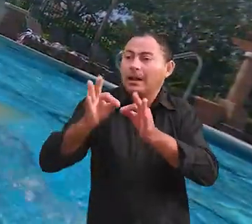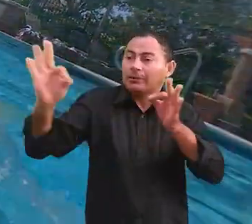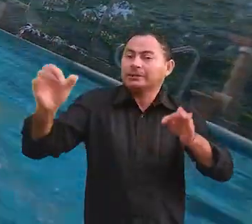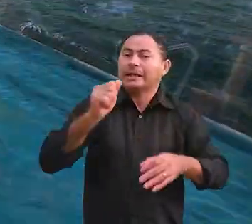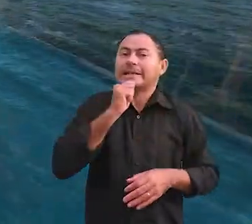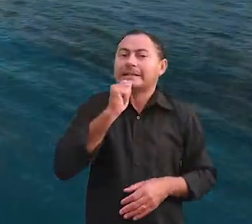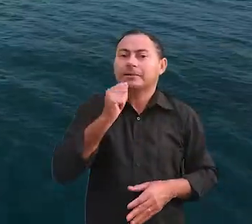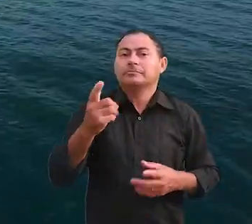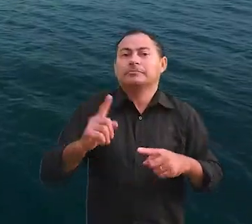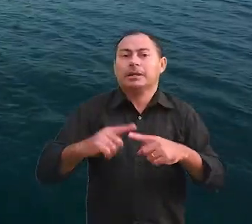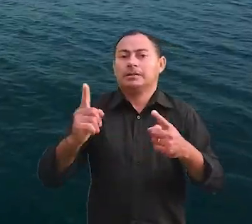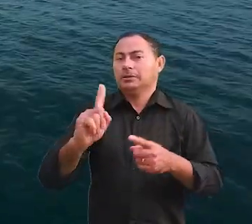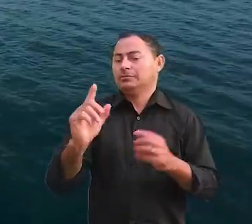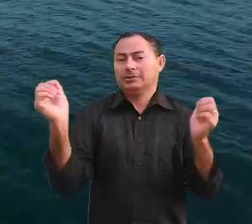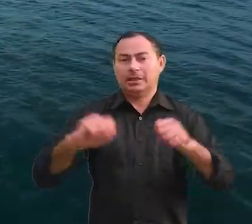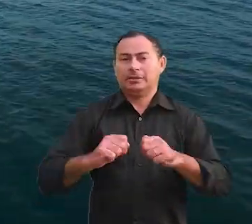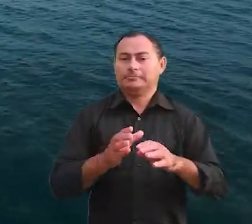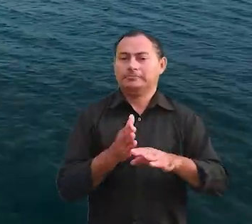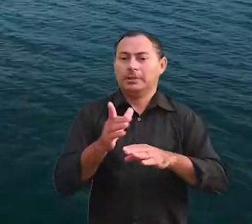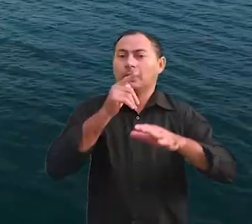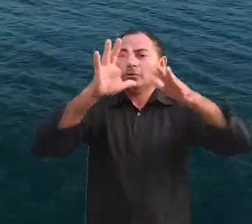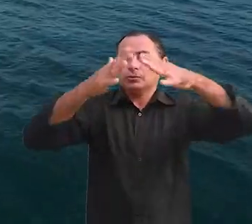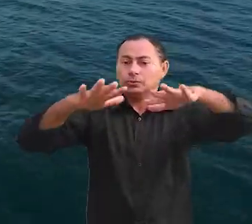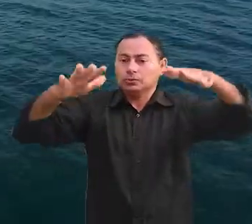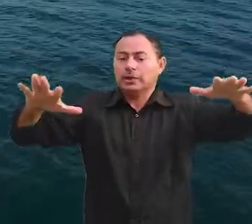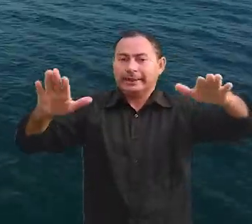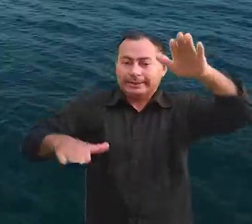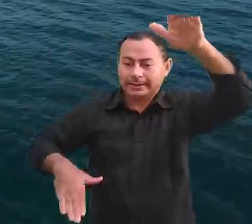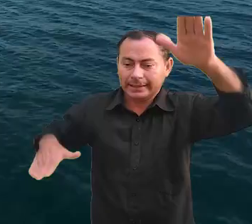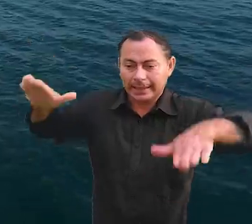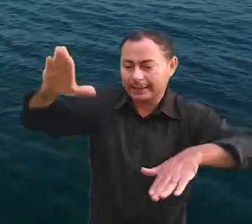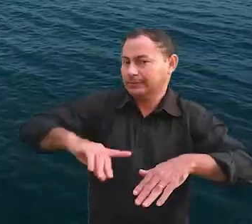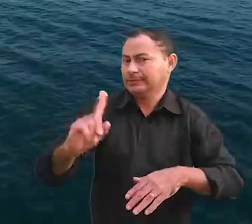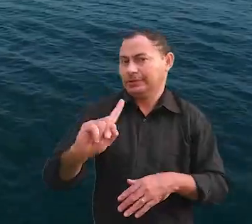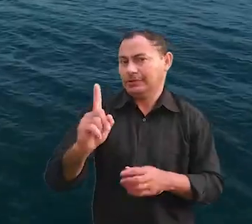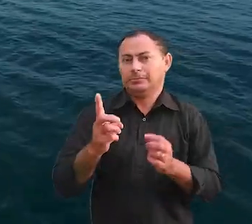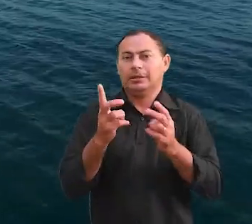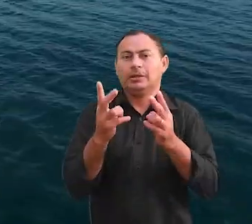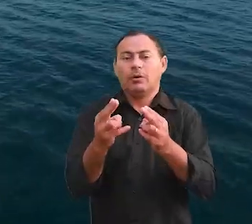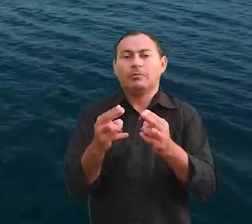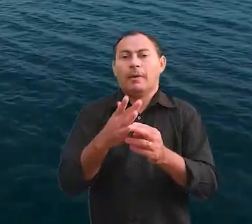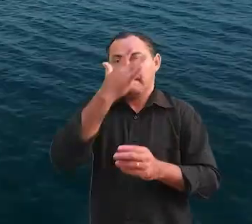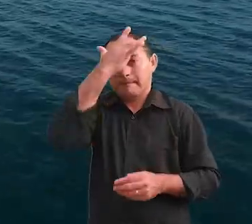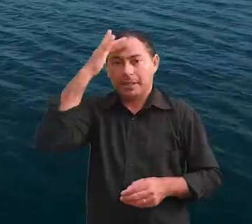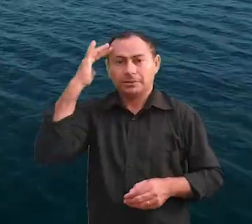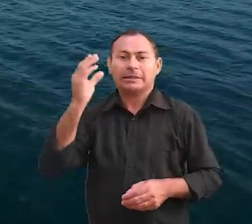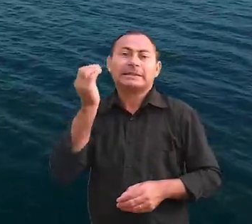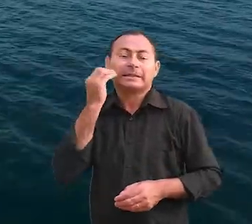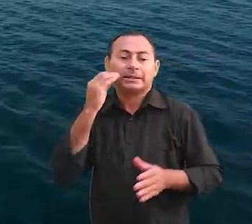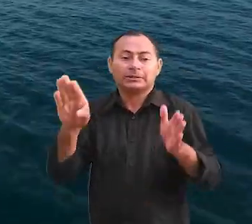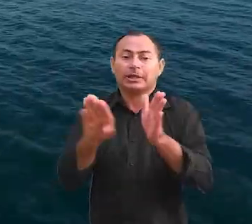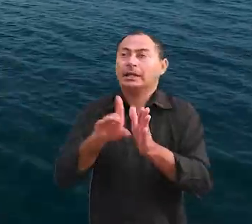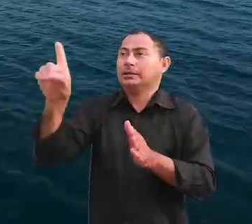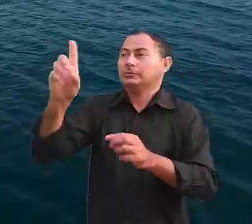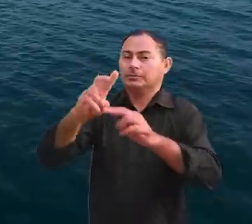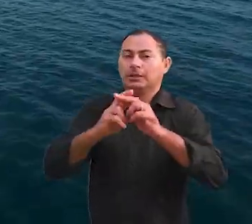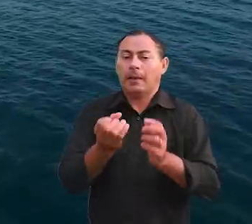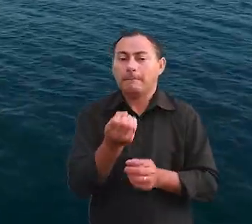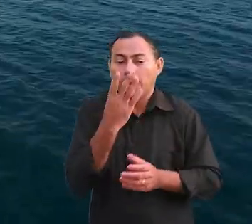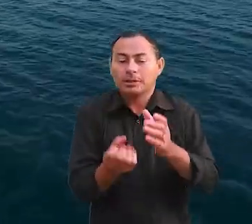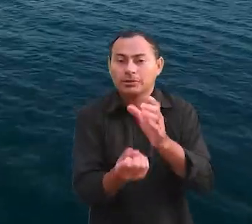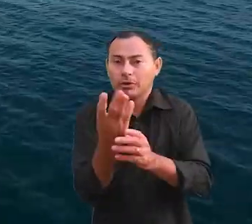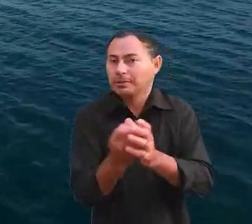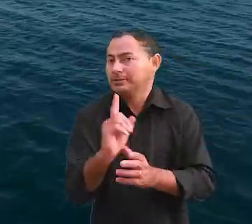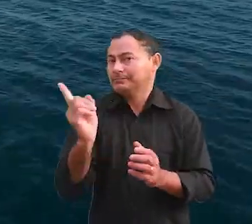Chegaram mais longe ainda mas não dá para atravessar o oceano a nado é a mesma coisa uma pessoa tentar chegar a